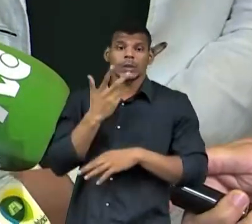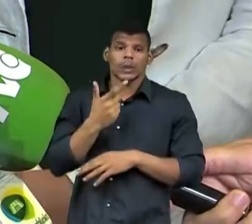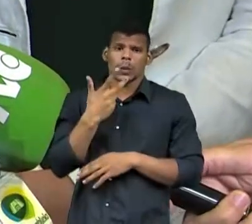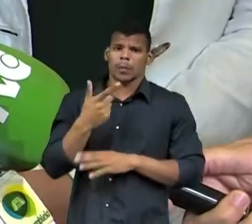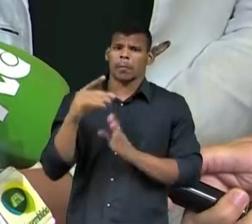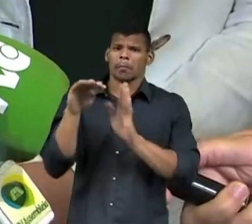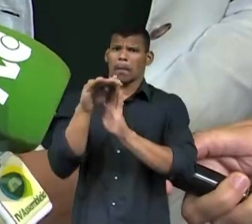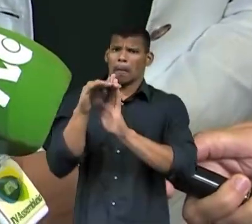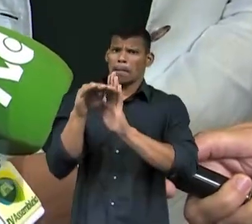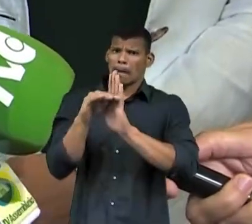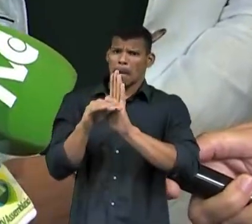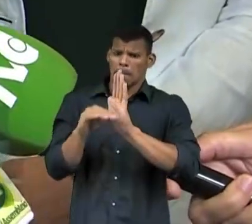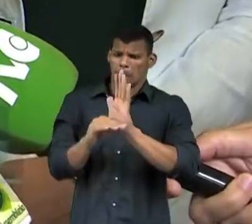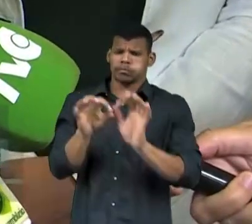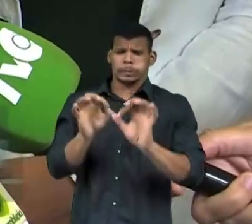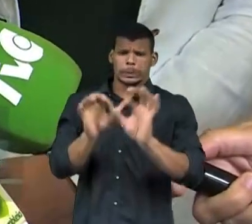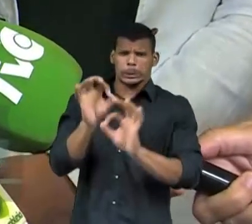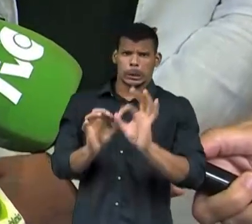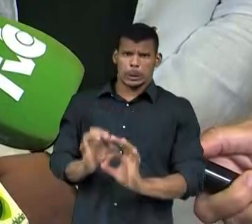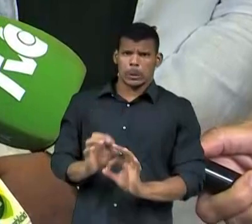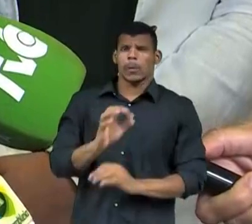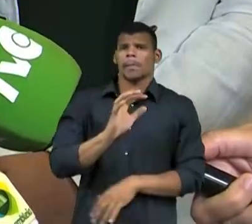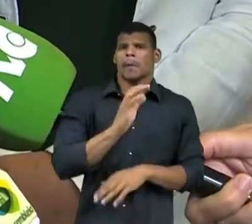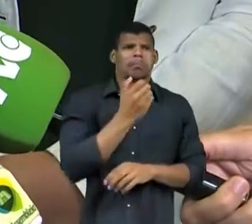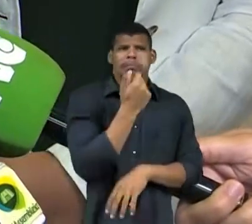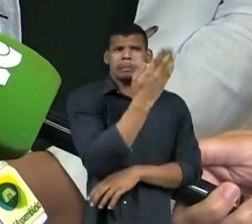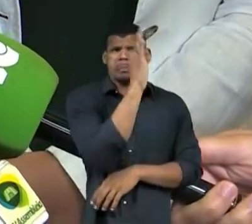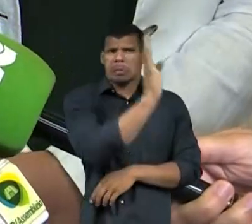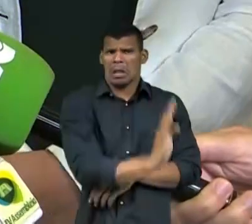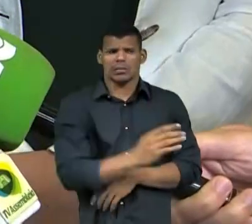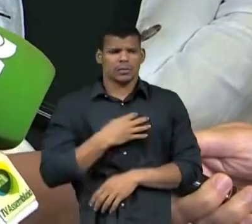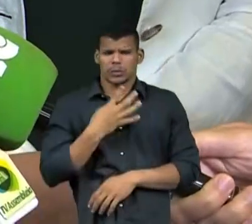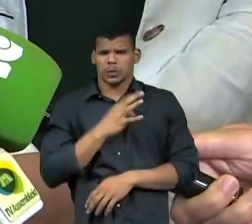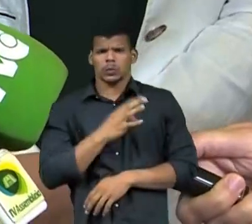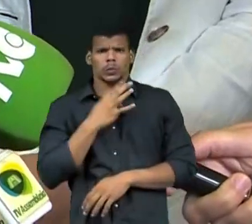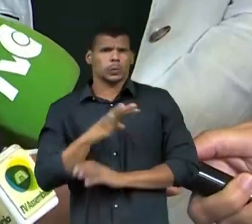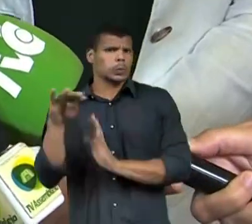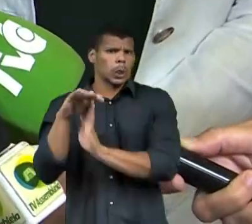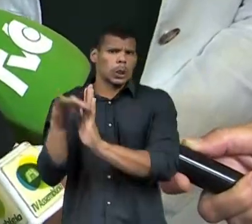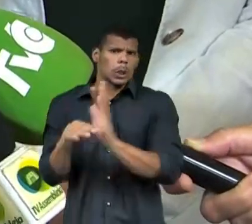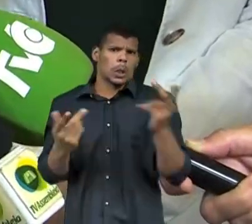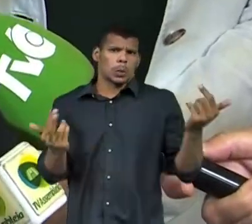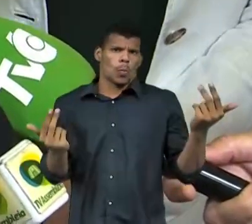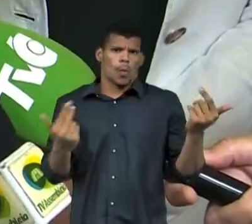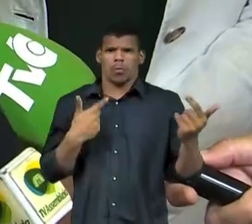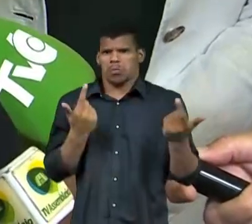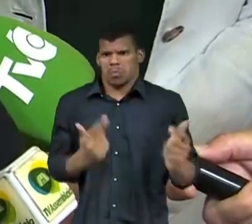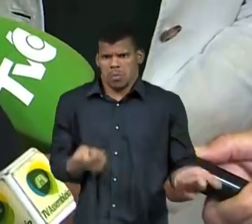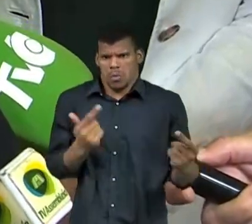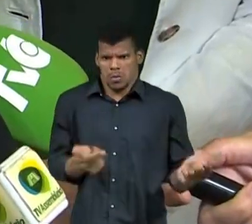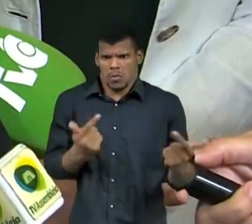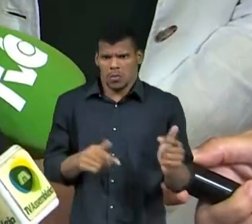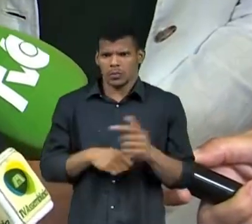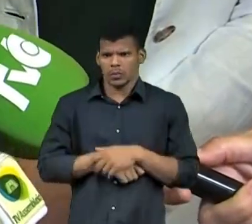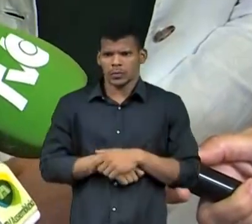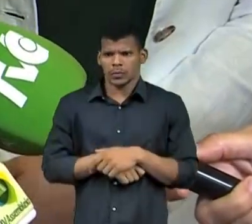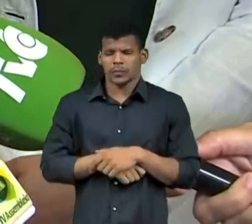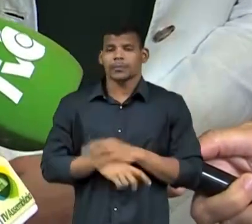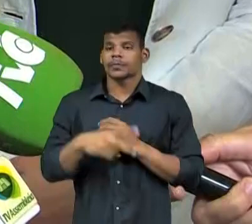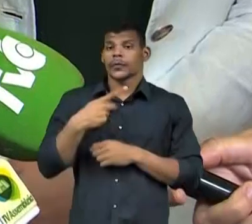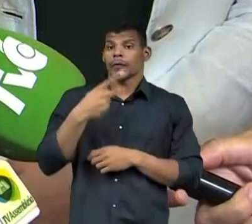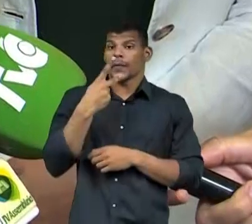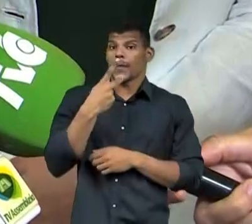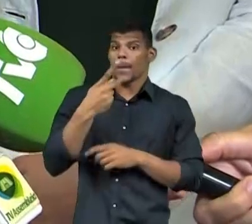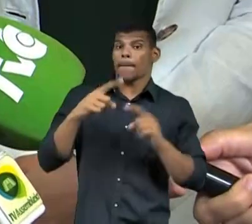cumprimentar a todos aqueles que contribuíram com esse planejamento, que inseriram no seu plano de governo